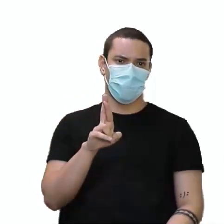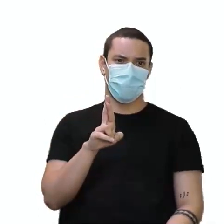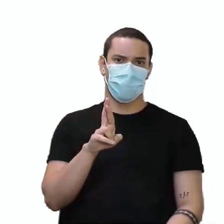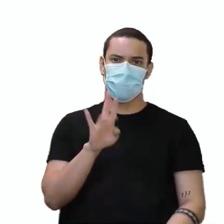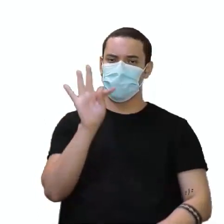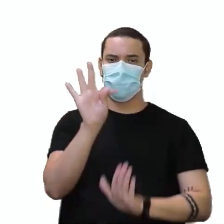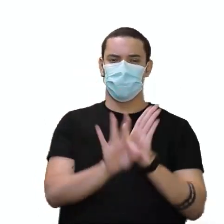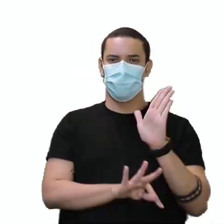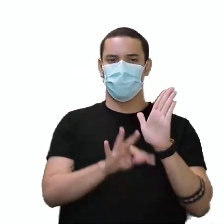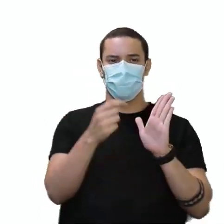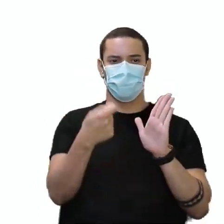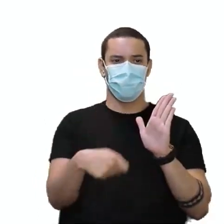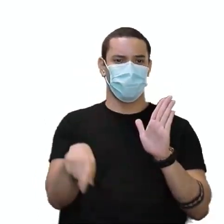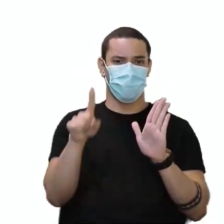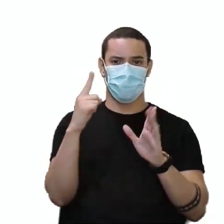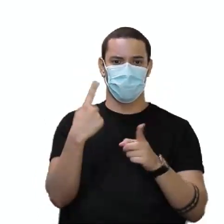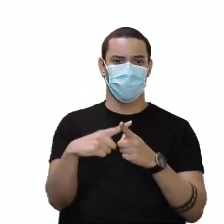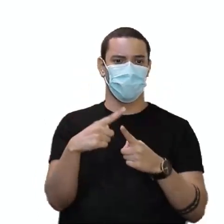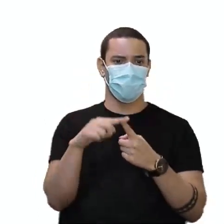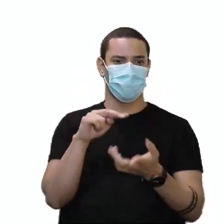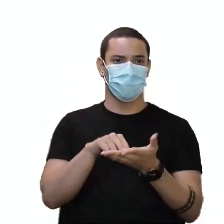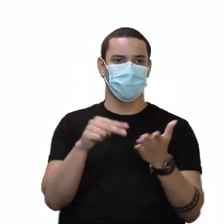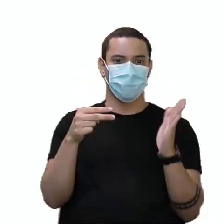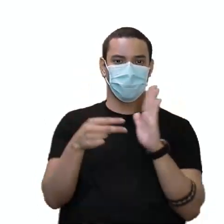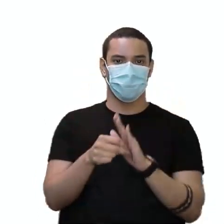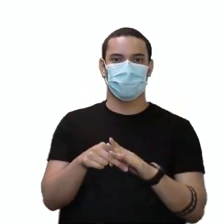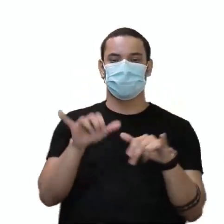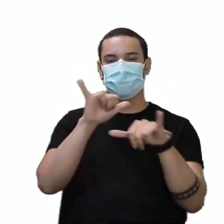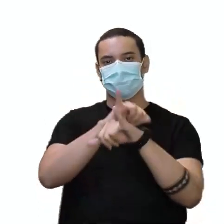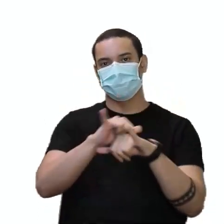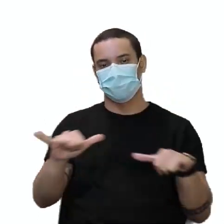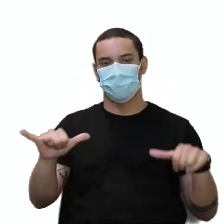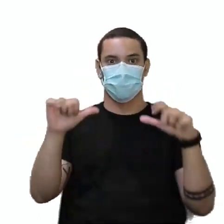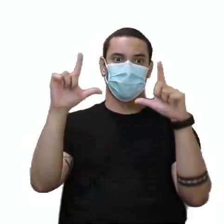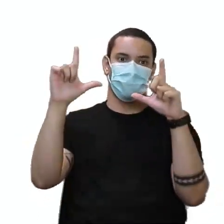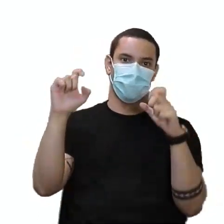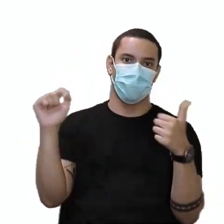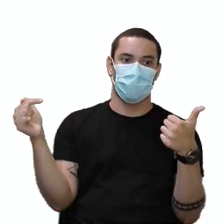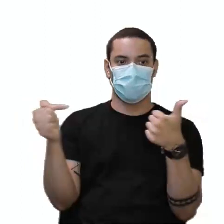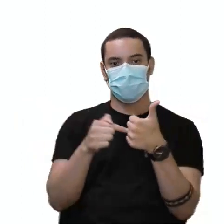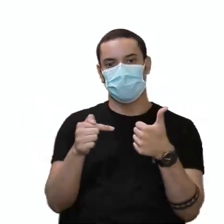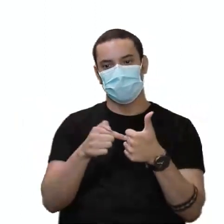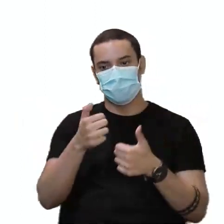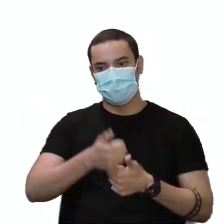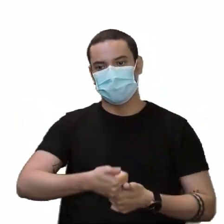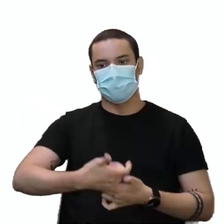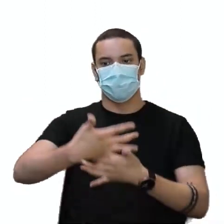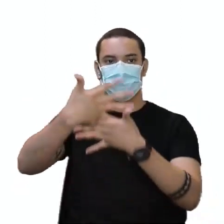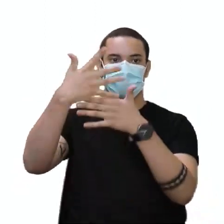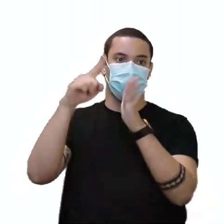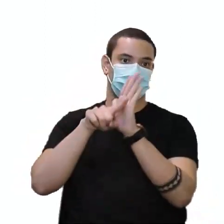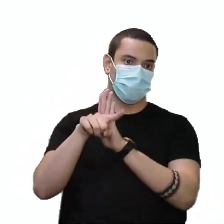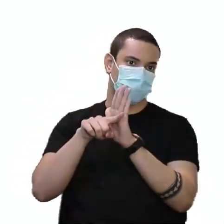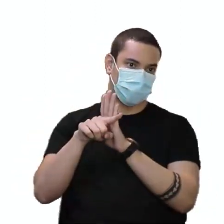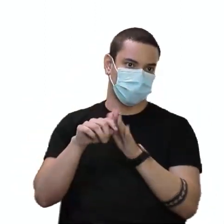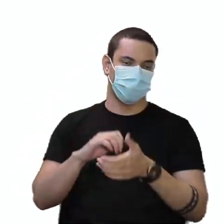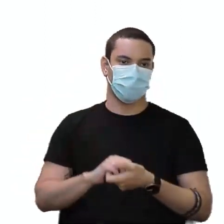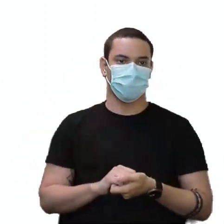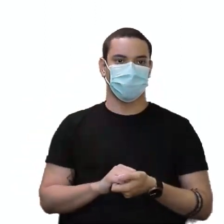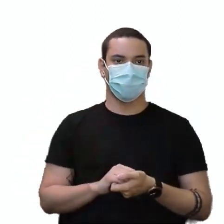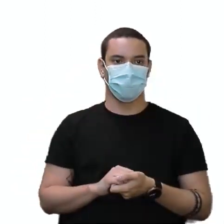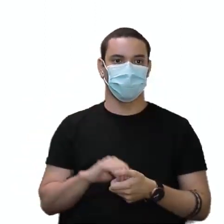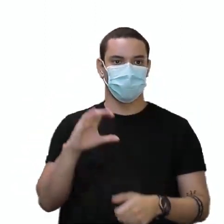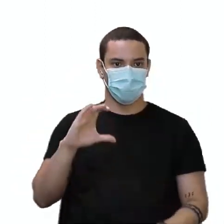mentira nenhuma. Porque eu já estou imaginando que se trata de quê? De imagens, de fotos, de curtidas. Uma pesquisa em relação a isso.